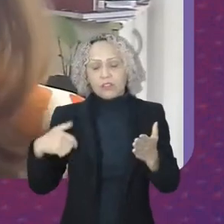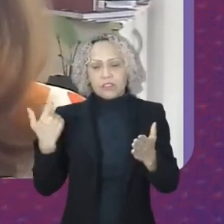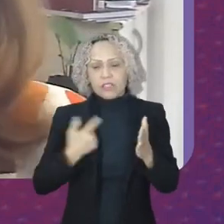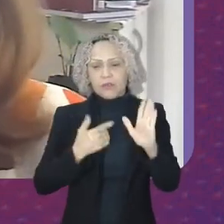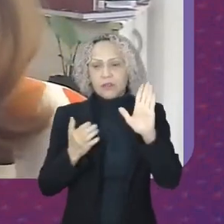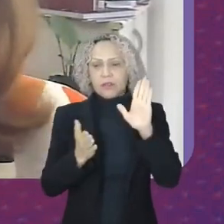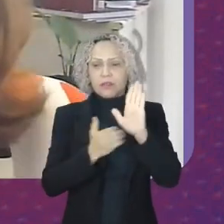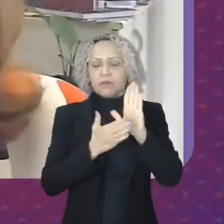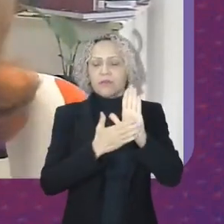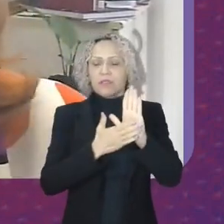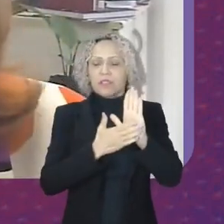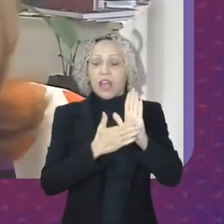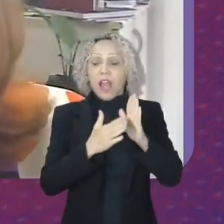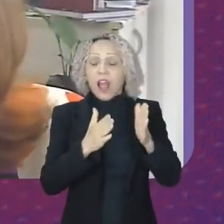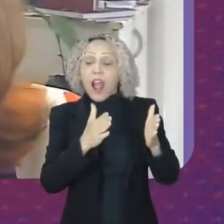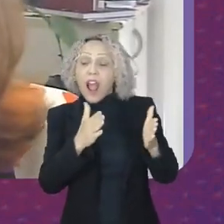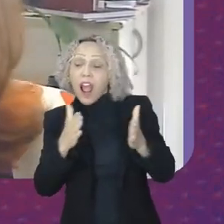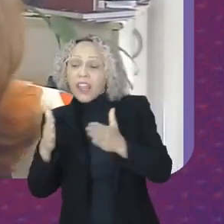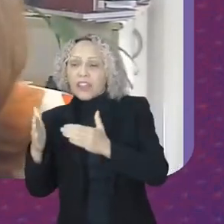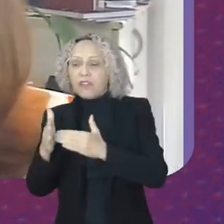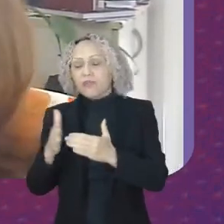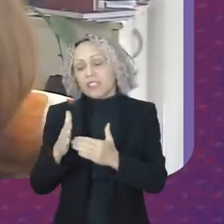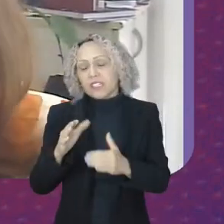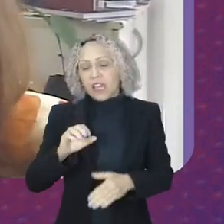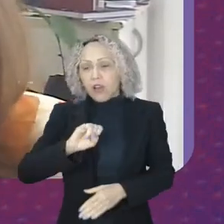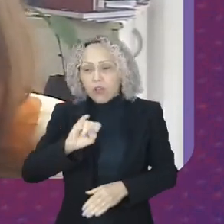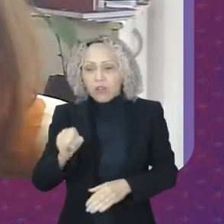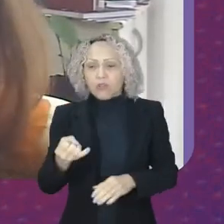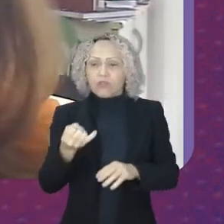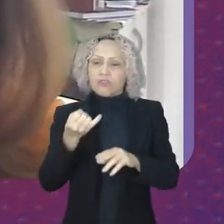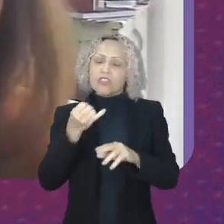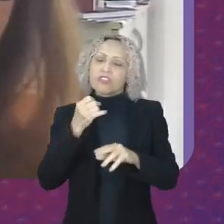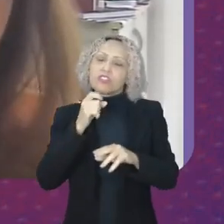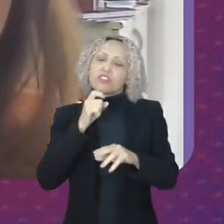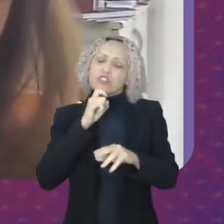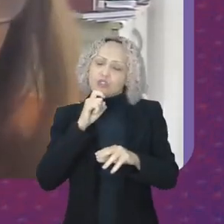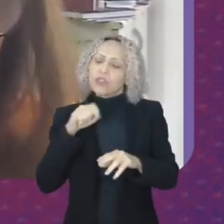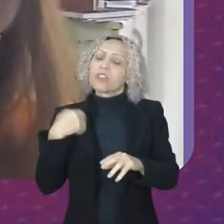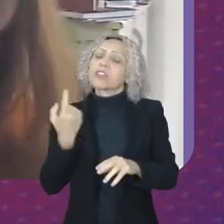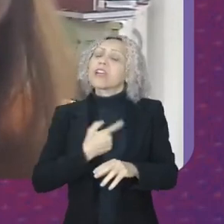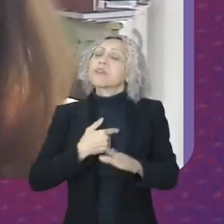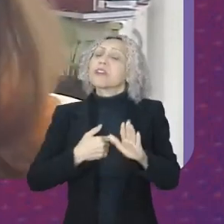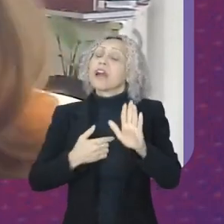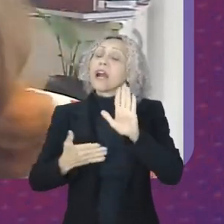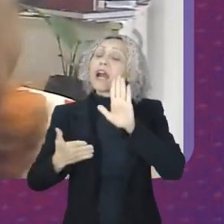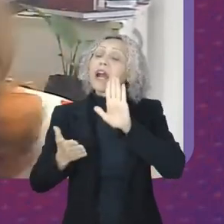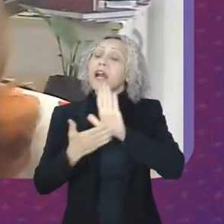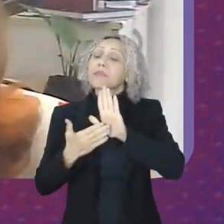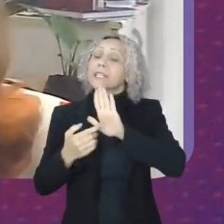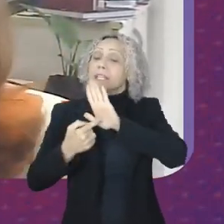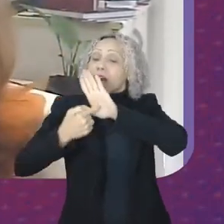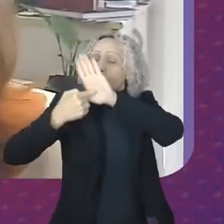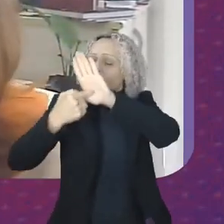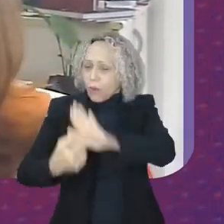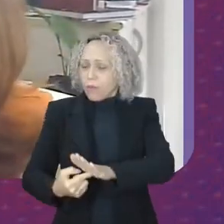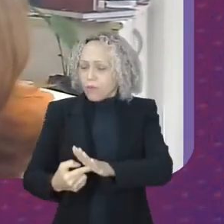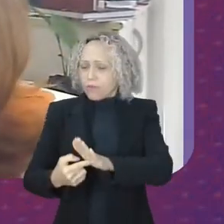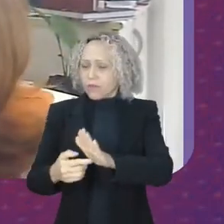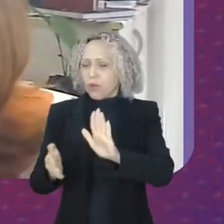julho uma proposta articulada também de crédito e fomento para todas as mulheres. Então, é um pouco